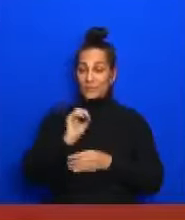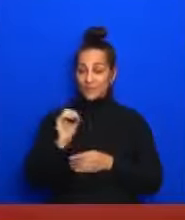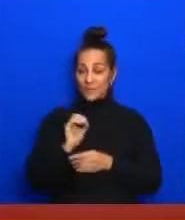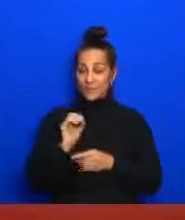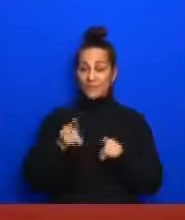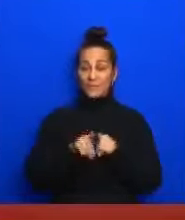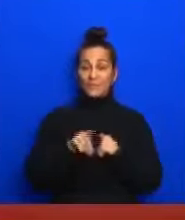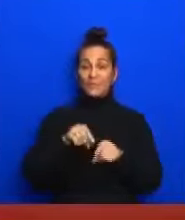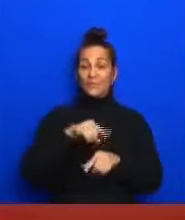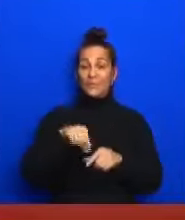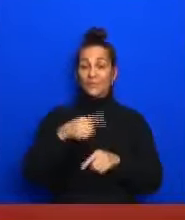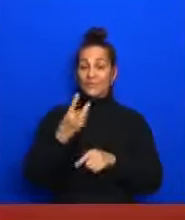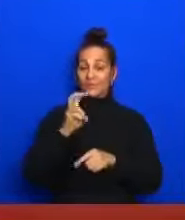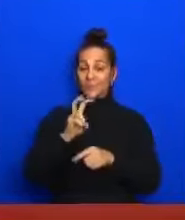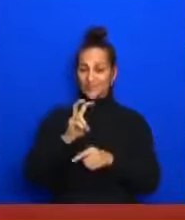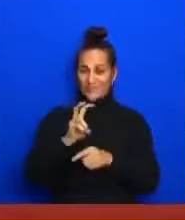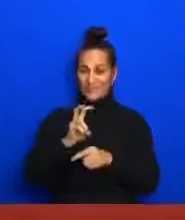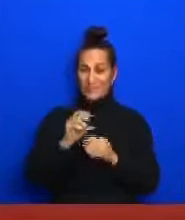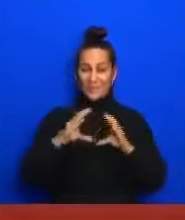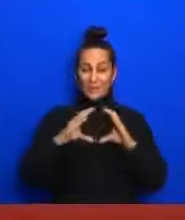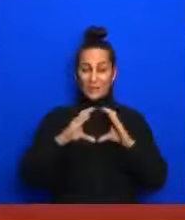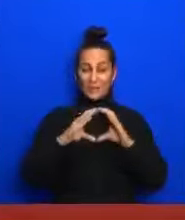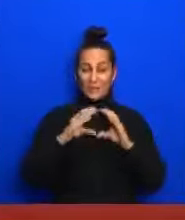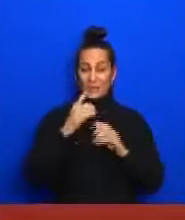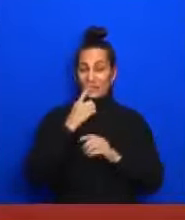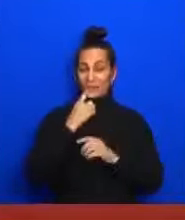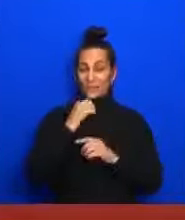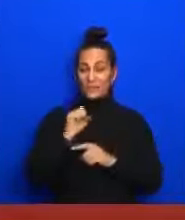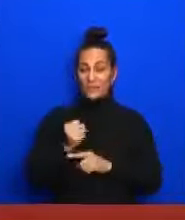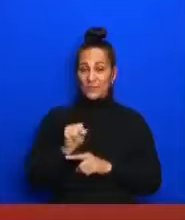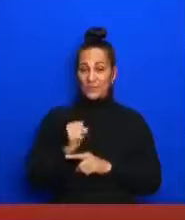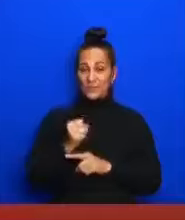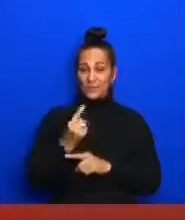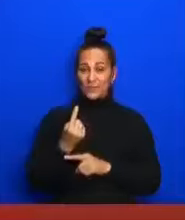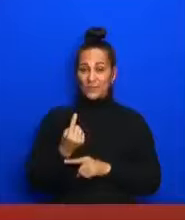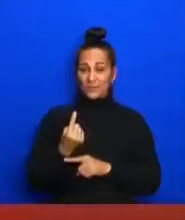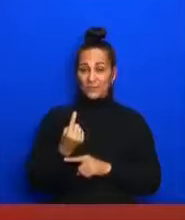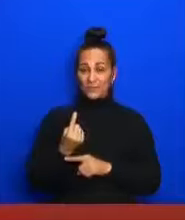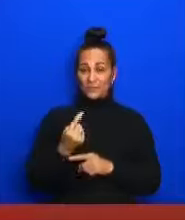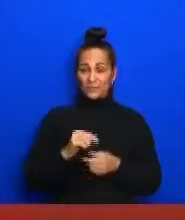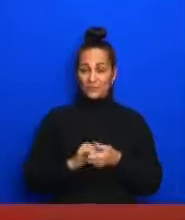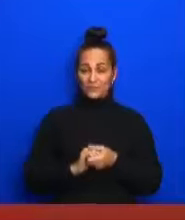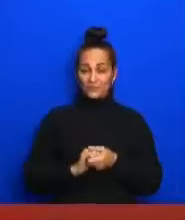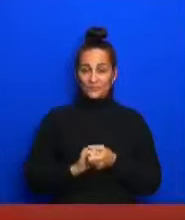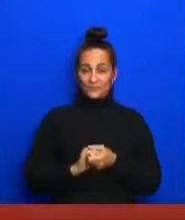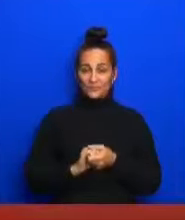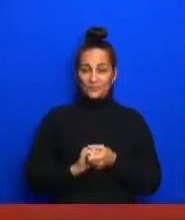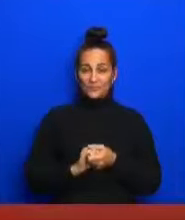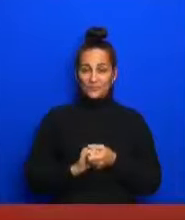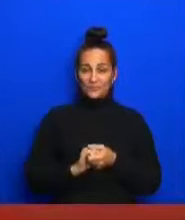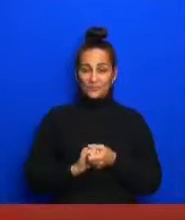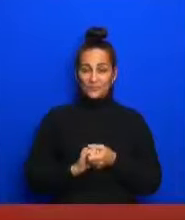acerto, ganha também a partir de 15 acertos. Bola vermelha 81, vermelha número 81.